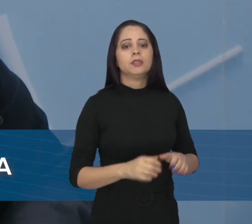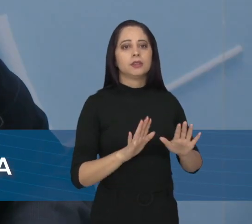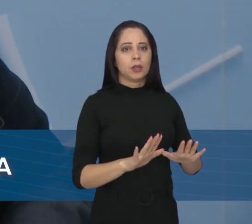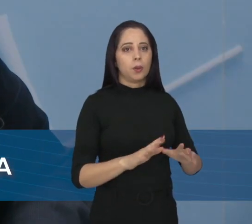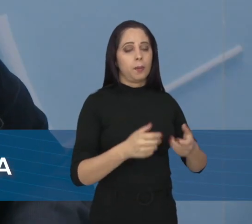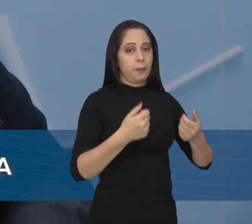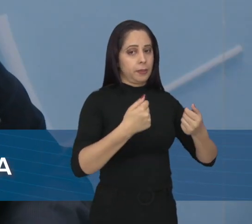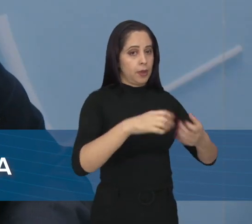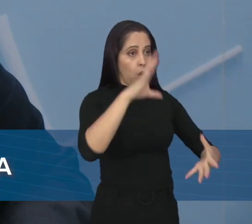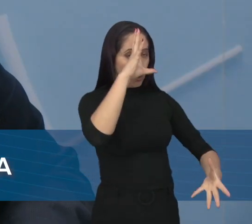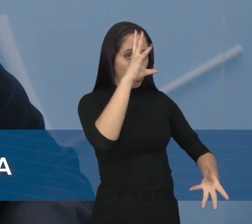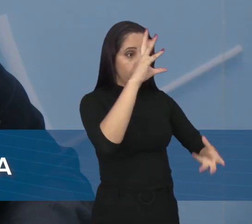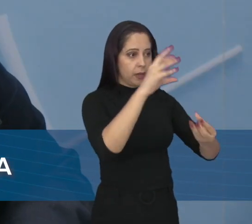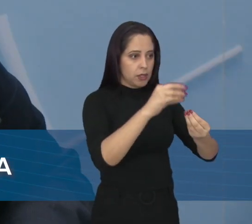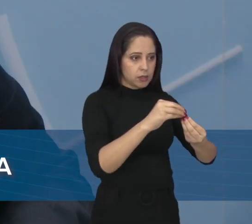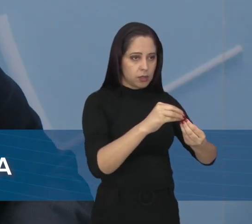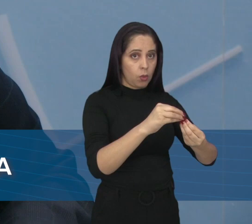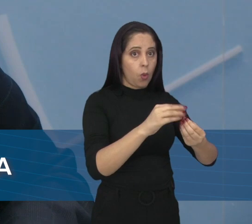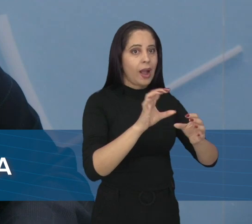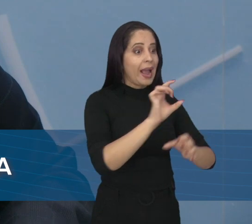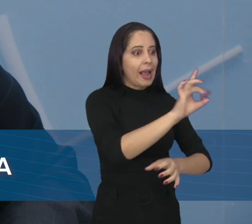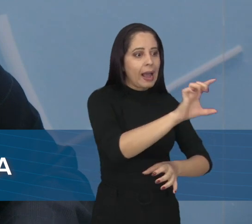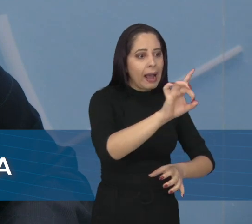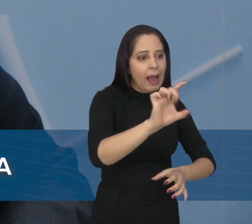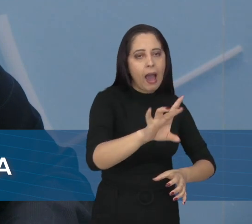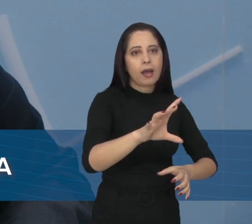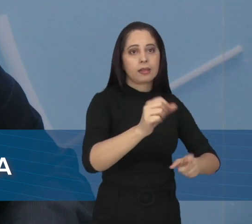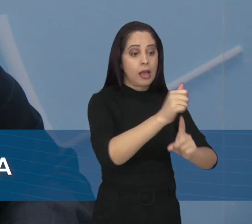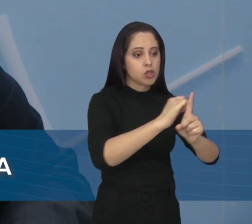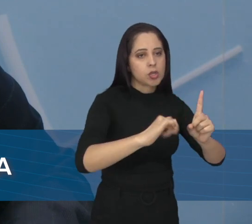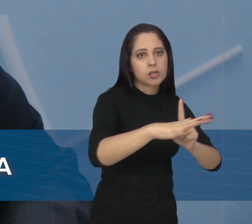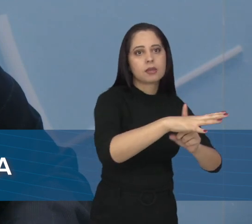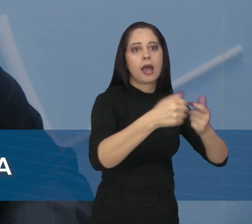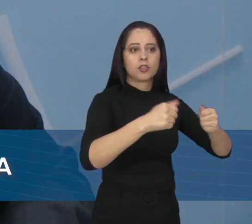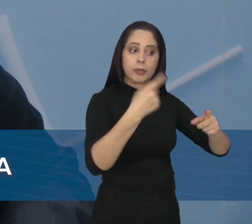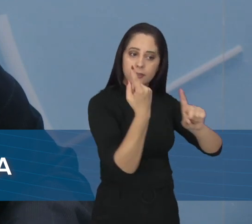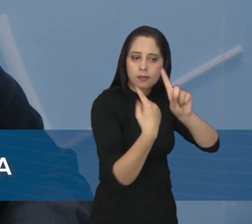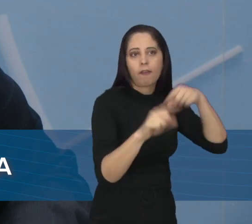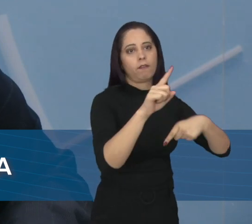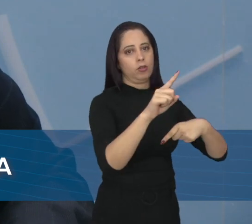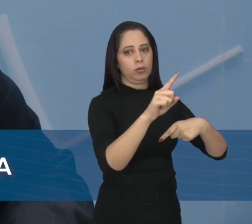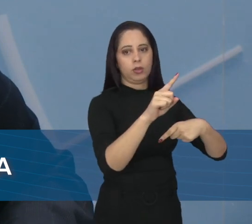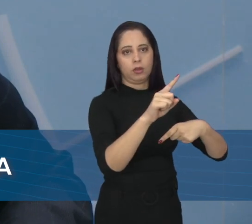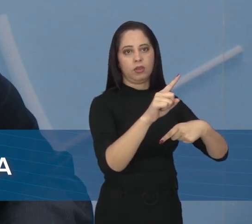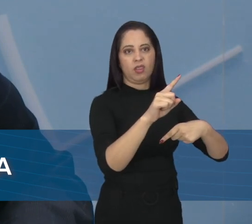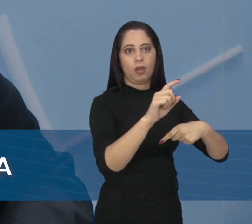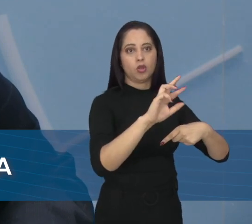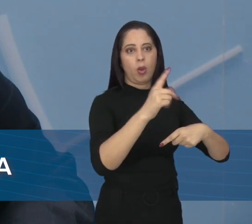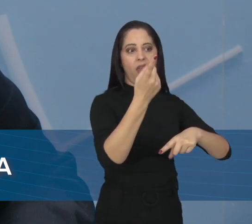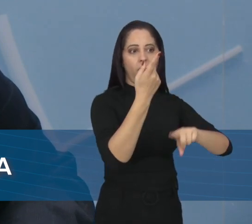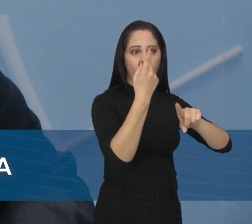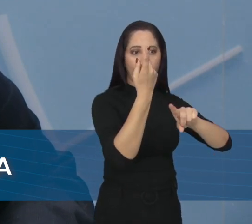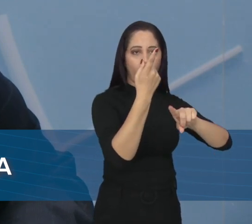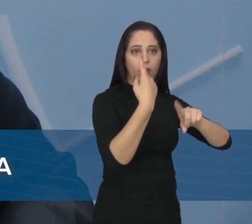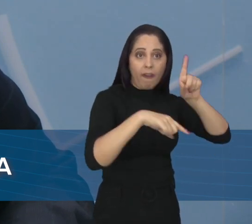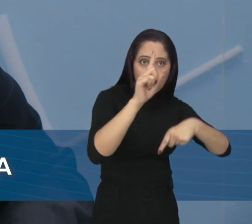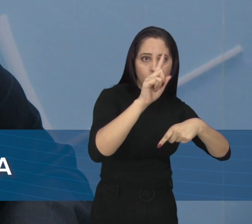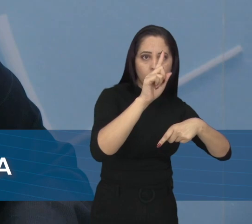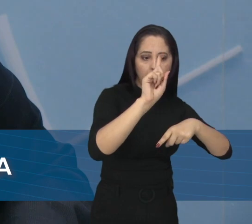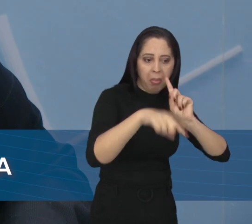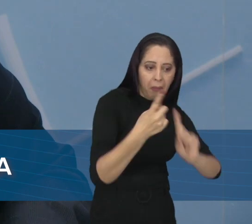a compreensão do outro. A sociedade precisa evoluir e não involuir. Não